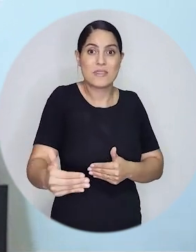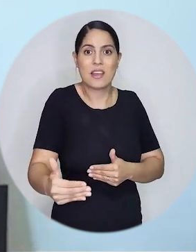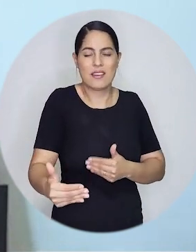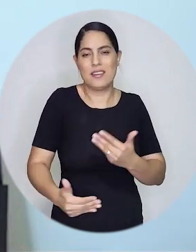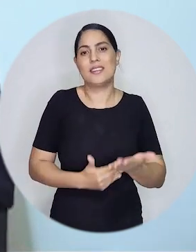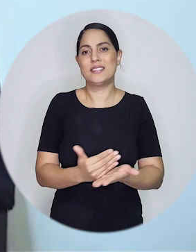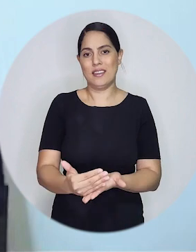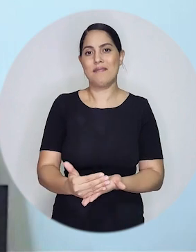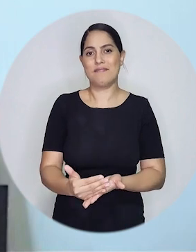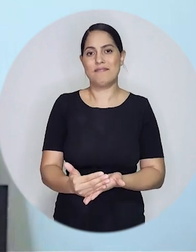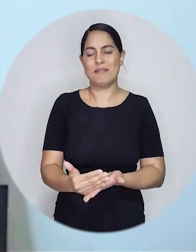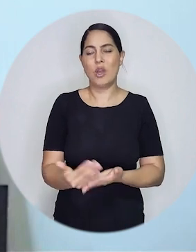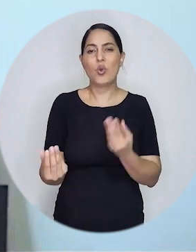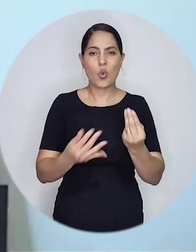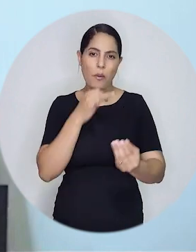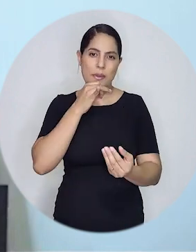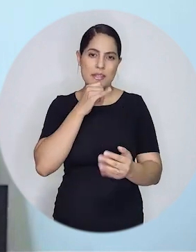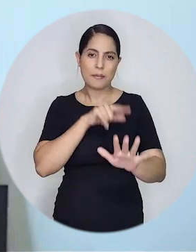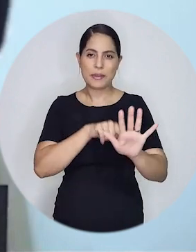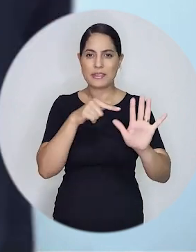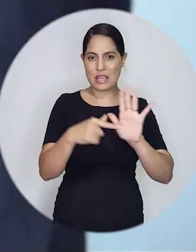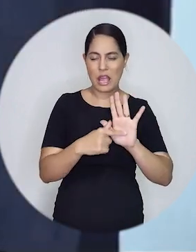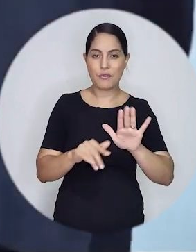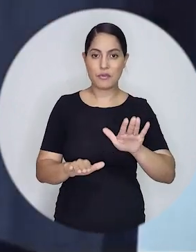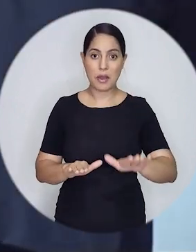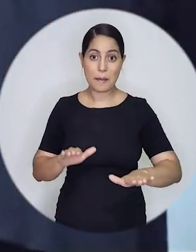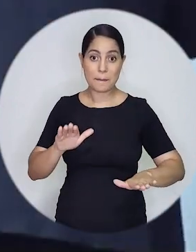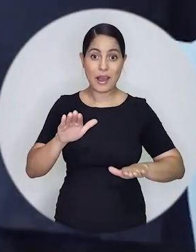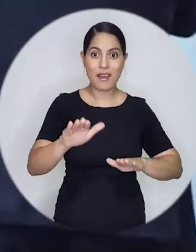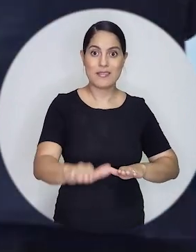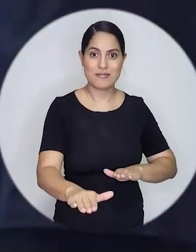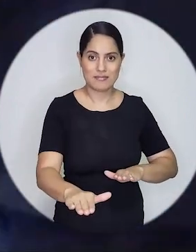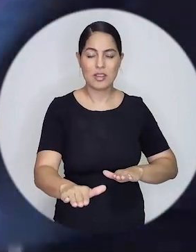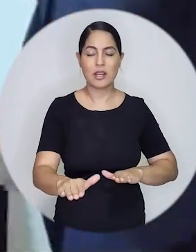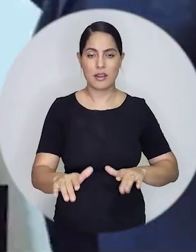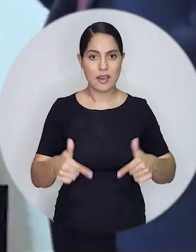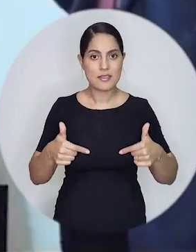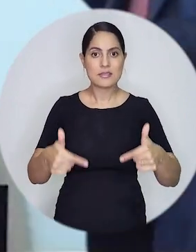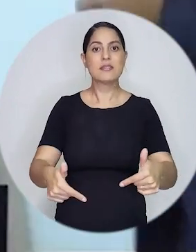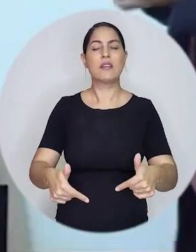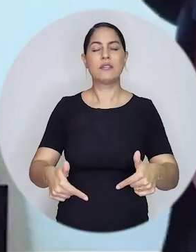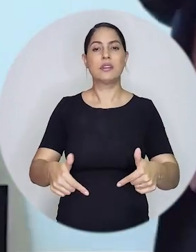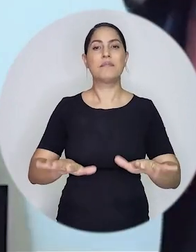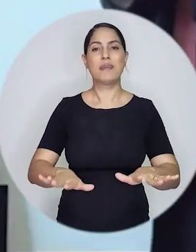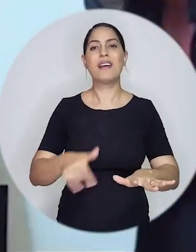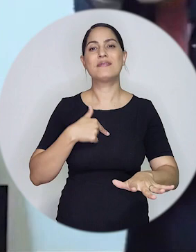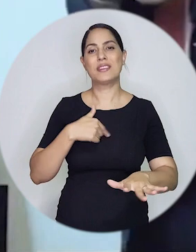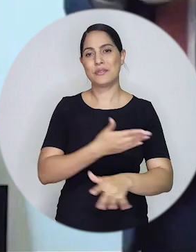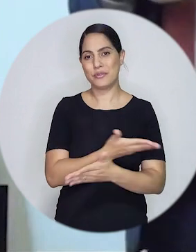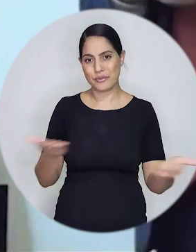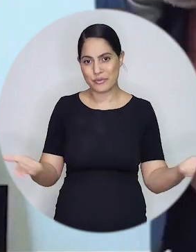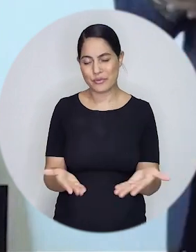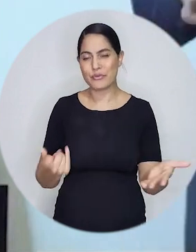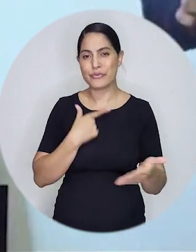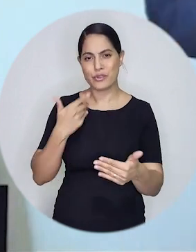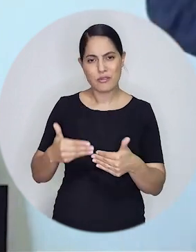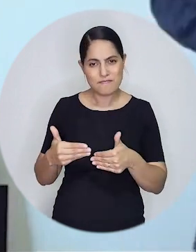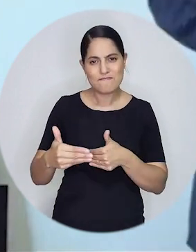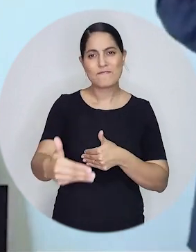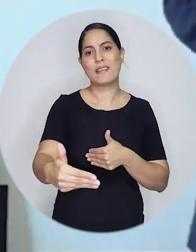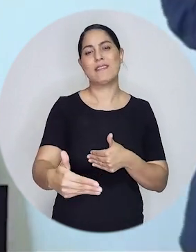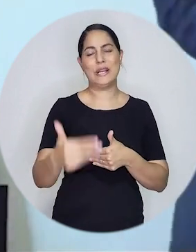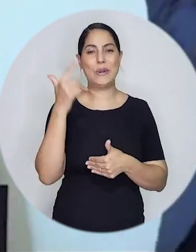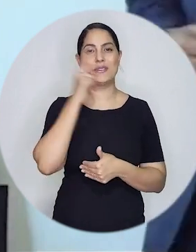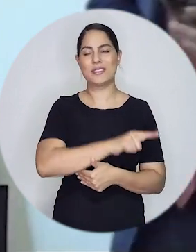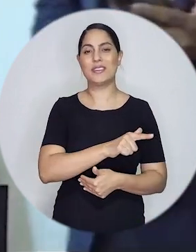aqui exatamente dando um primeiro passo, e eu agradeço imensamente a ajuda de todos vocês, em especial